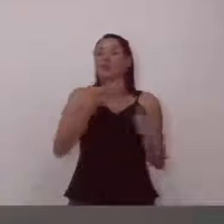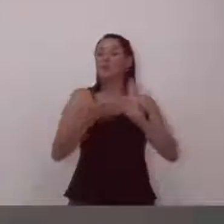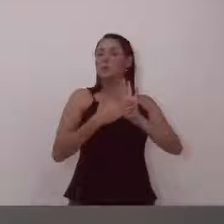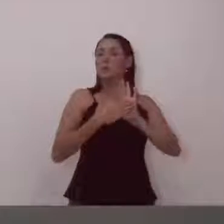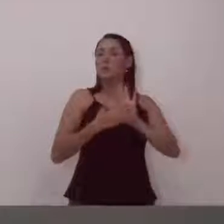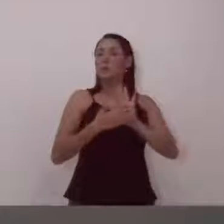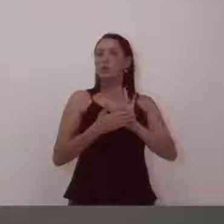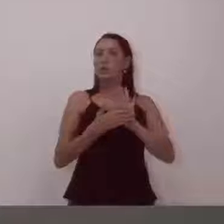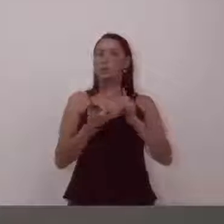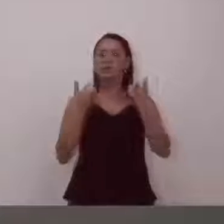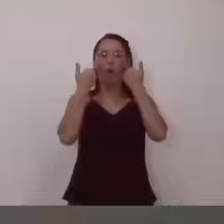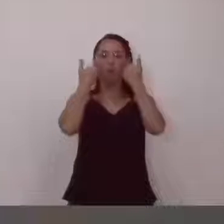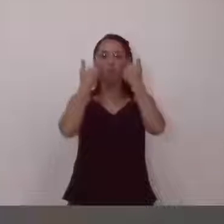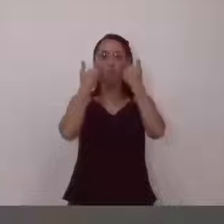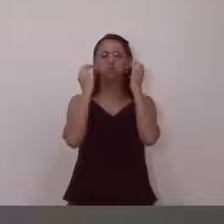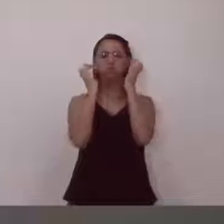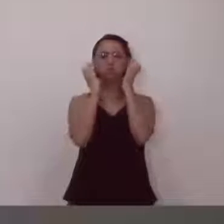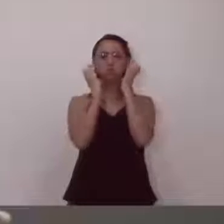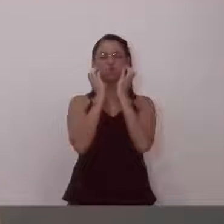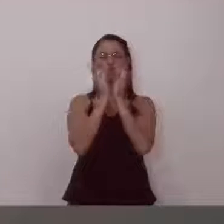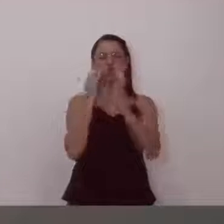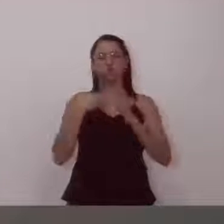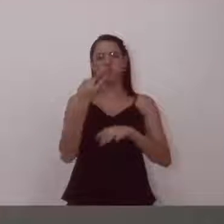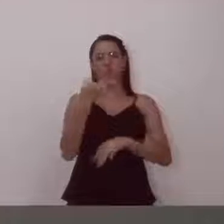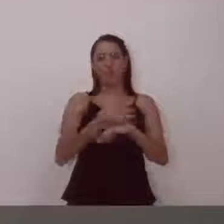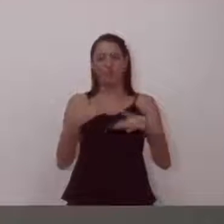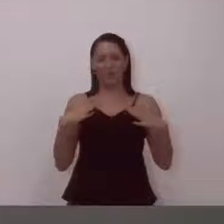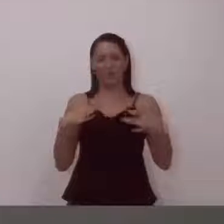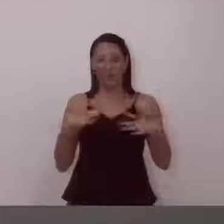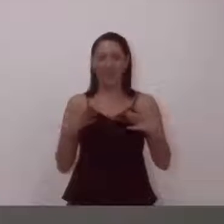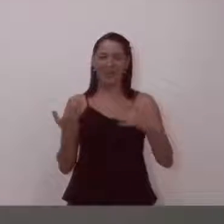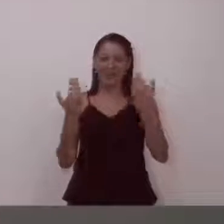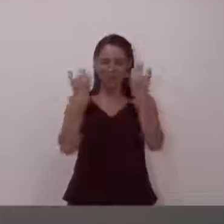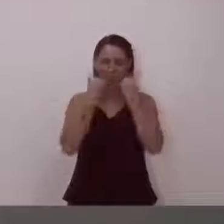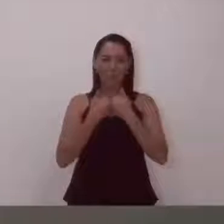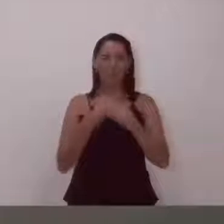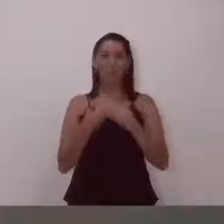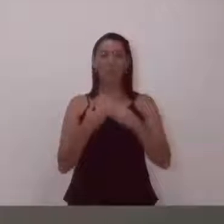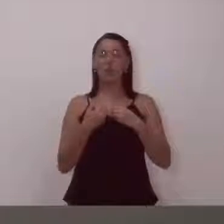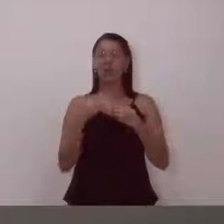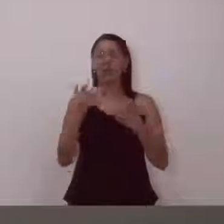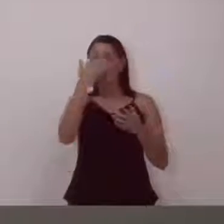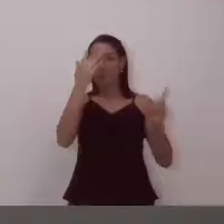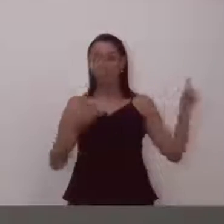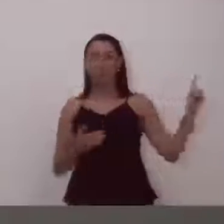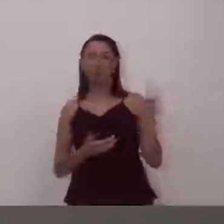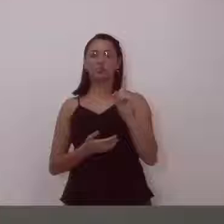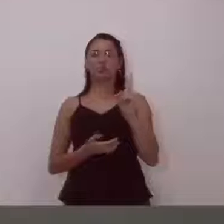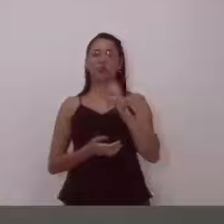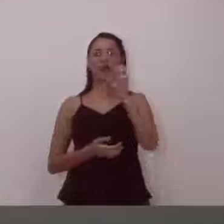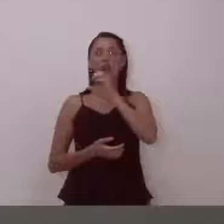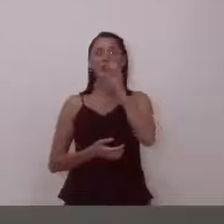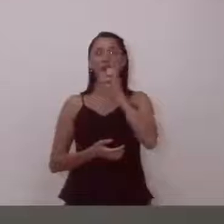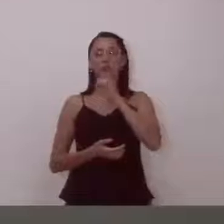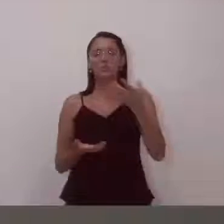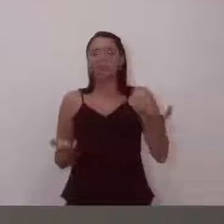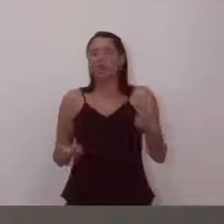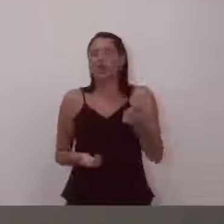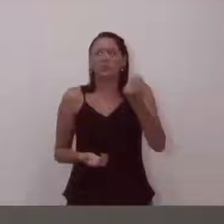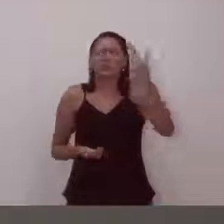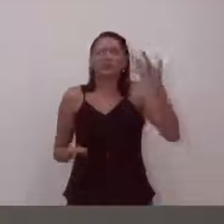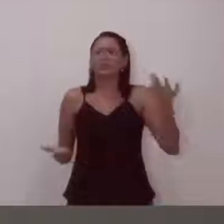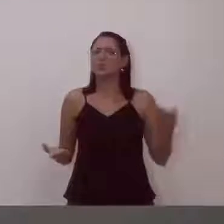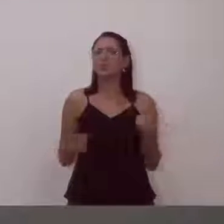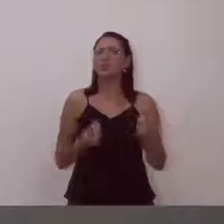com barba ali, né? Estava de férias. Então, toda vez que vem uma extraordinária correndo, é um absurdo desse. Nesse